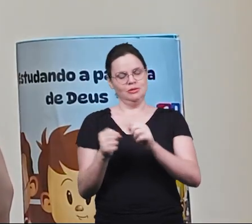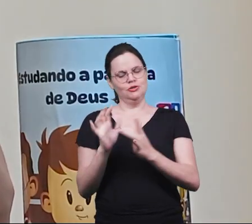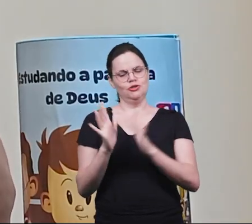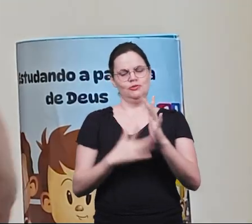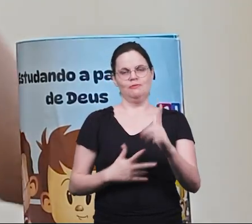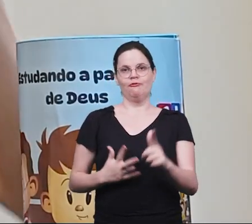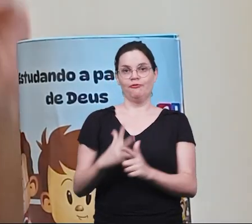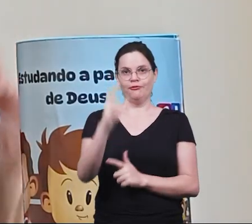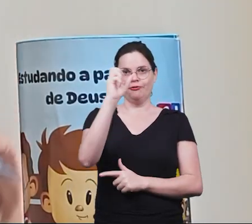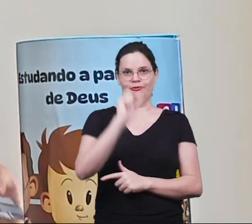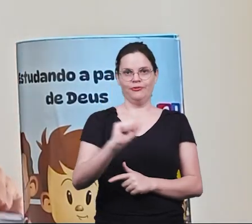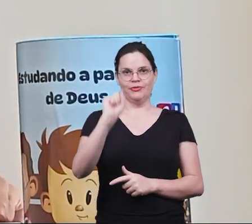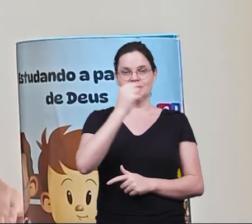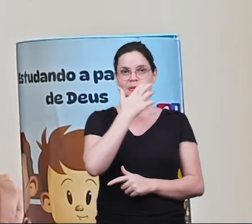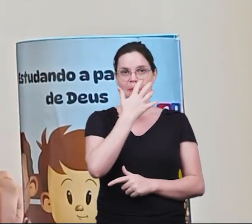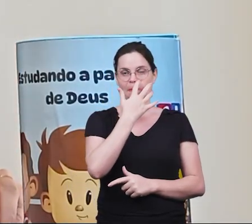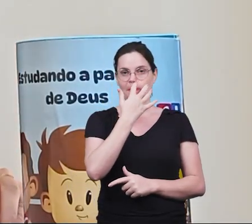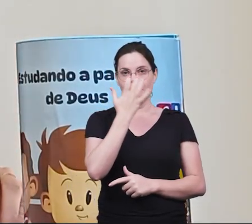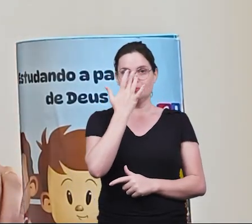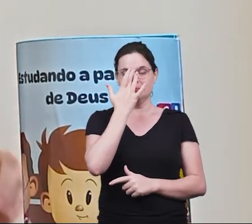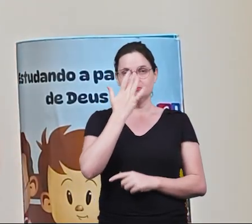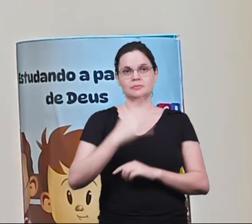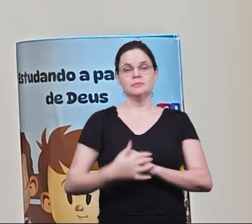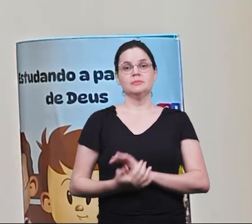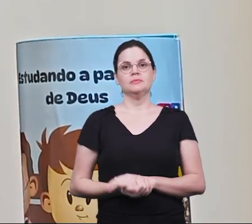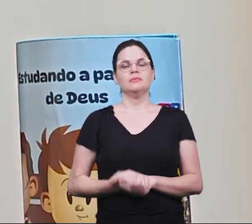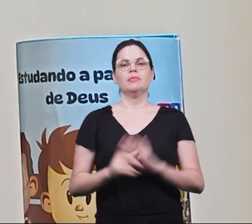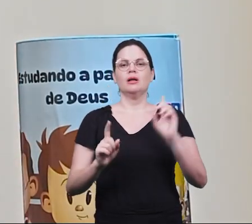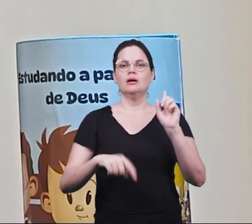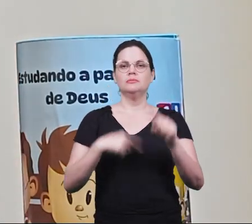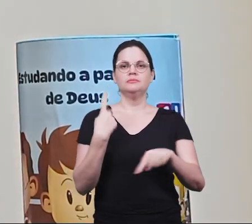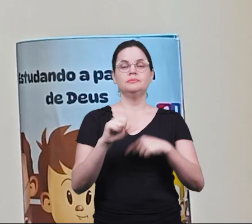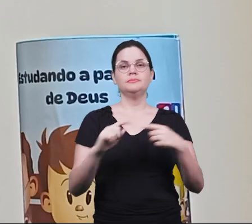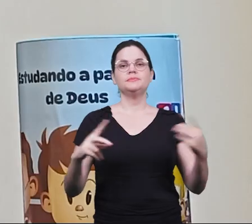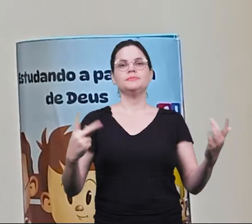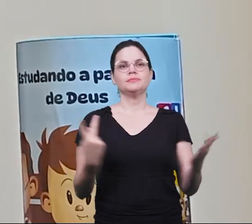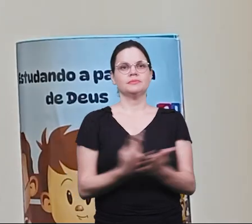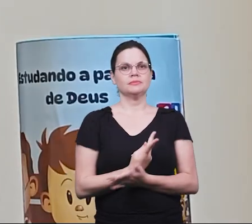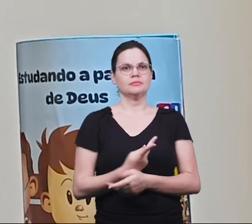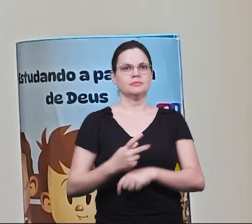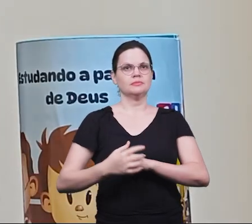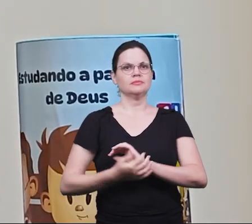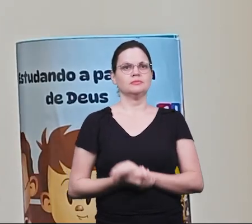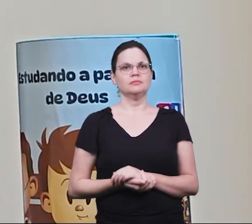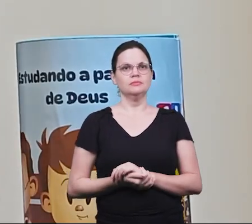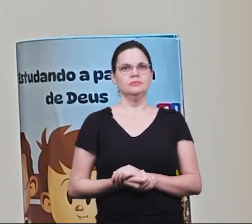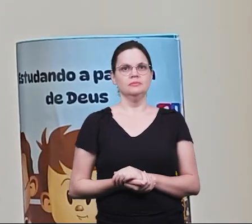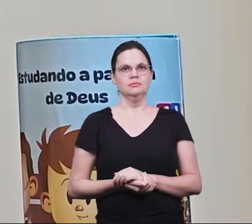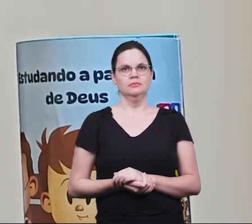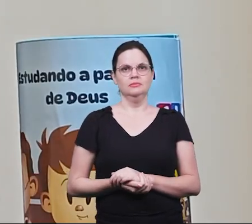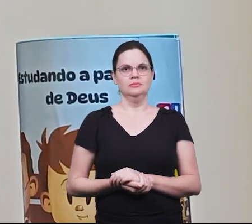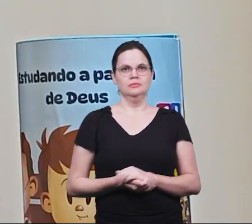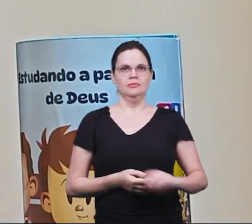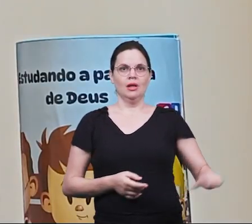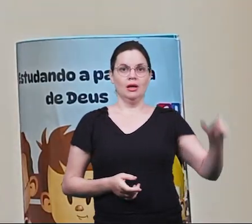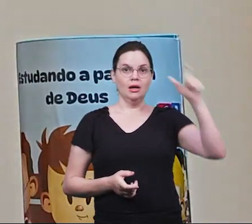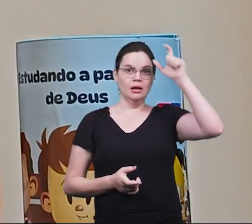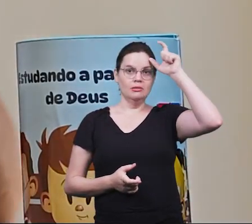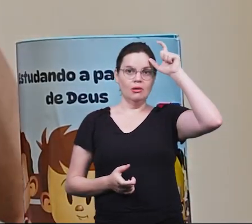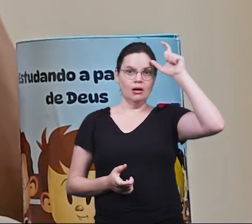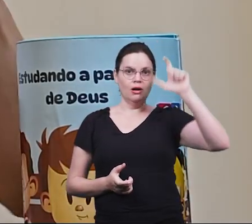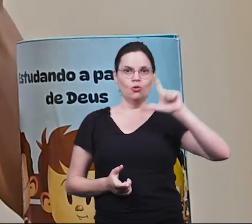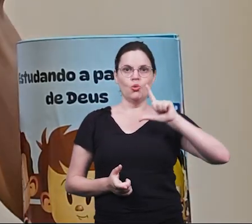vitorioso. Depois disso, olha só, o adversário, ele